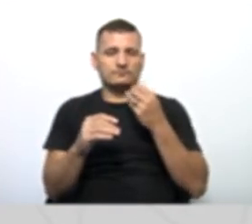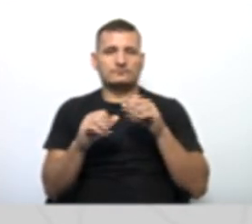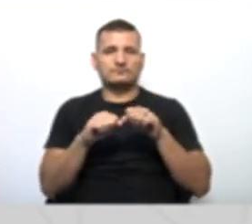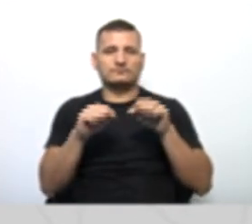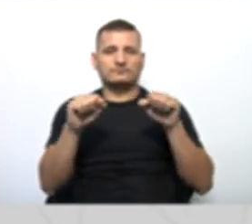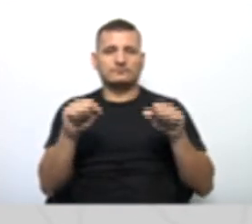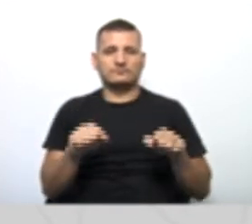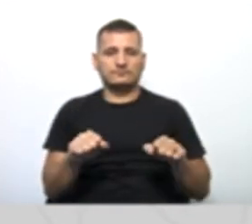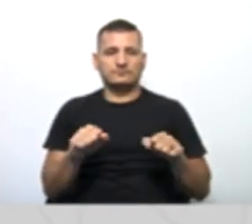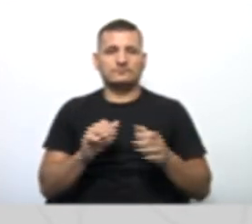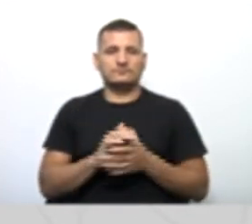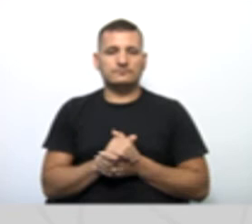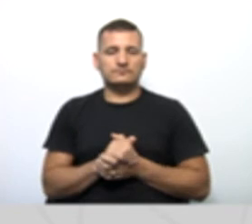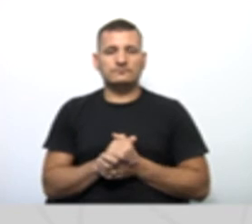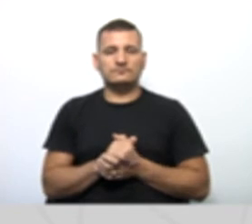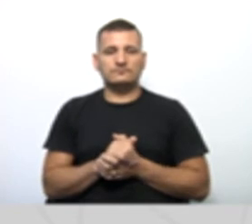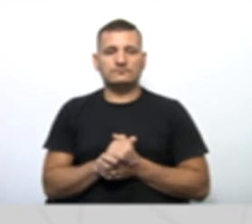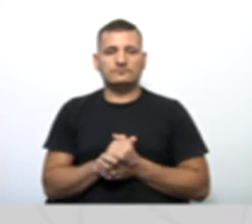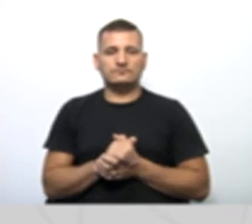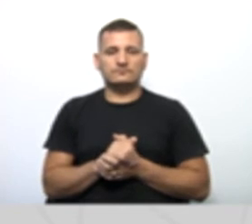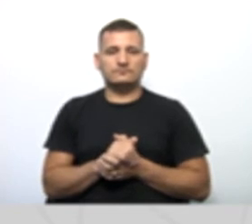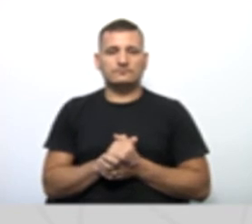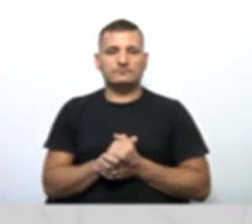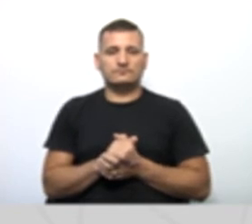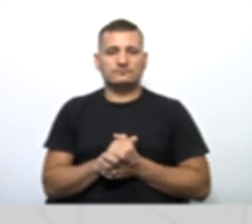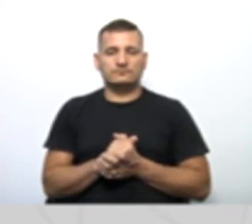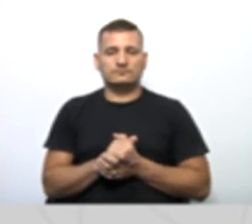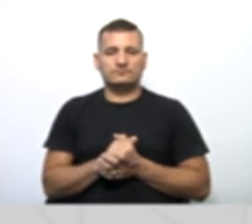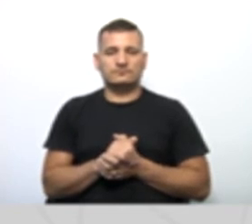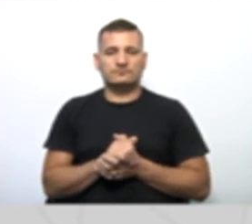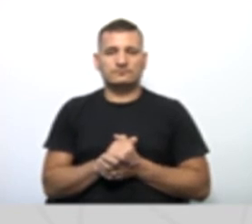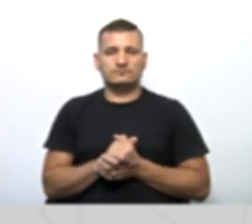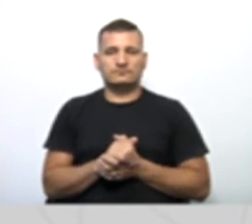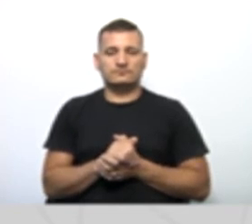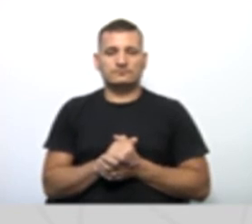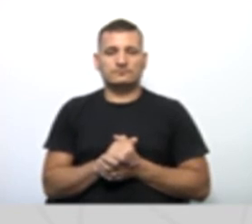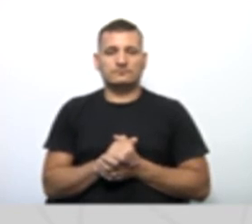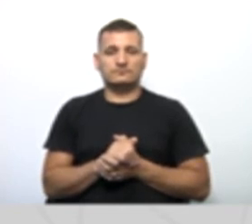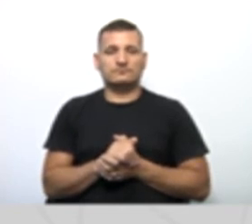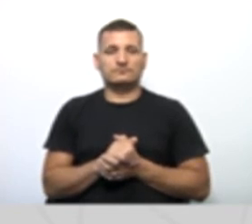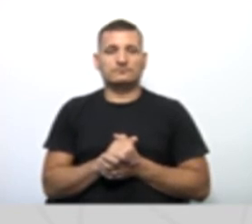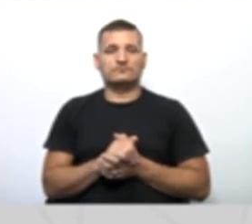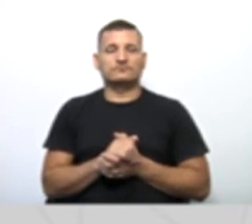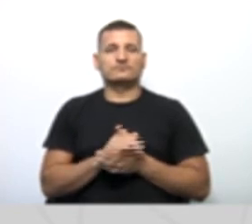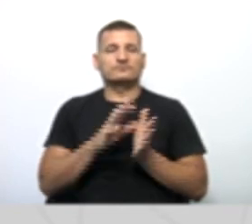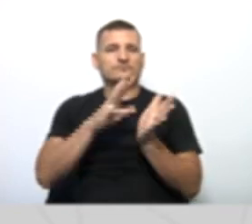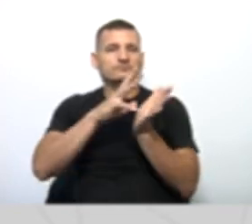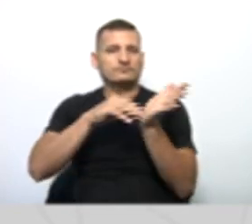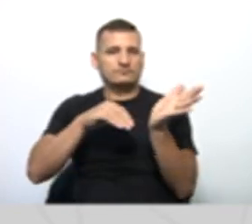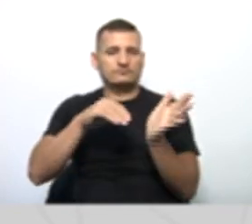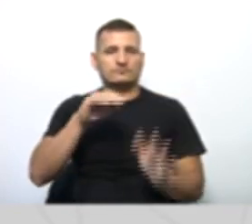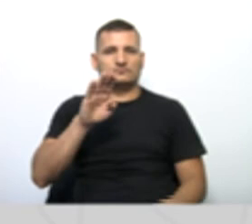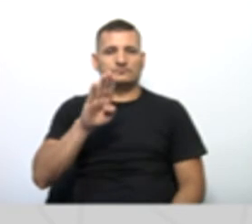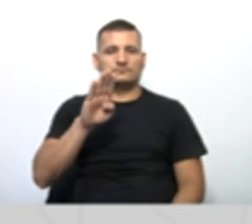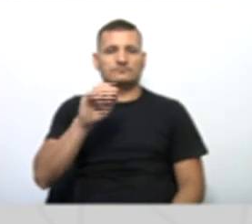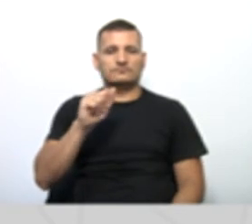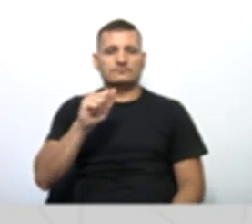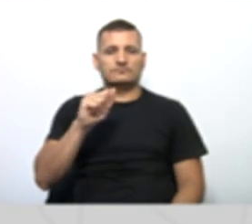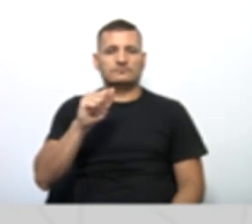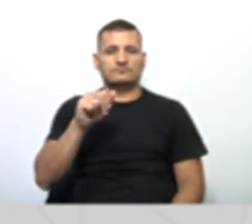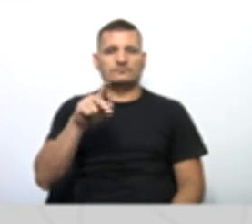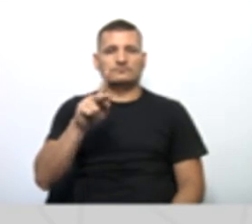sistema. E chegamos, assim, ao nosso último elemento, que são as cópias de segurança. Lembrem do